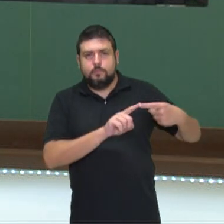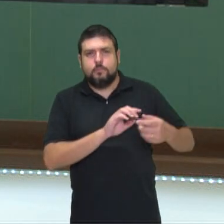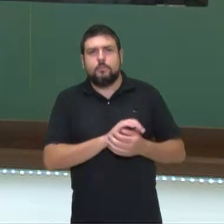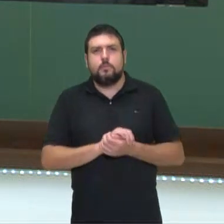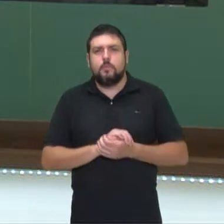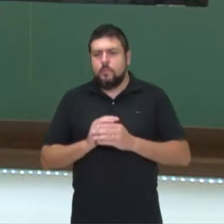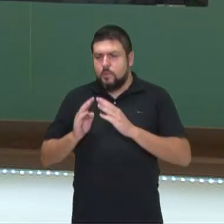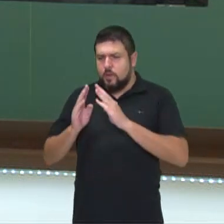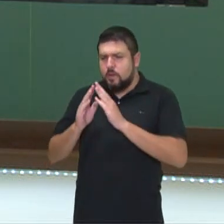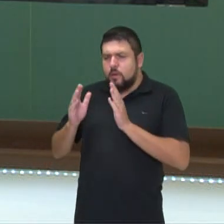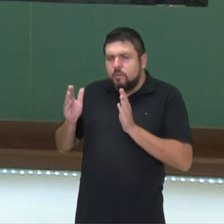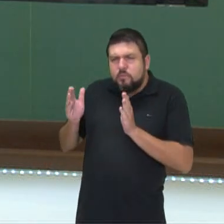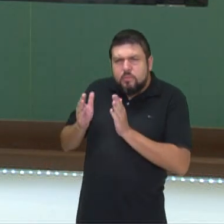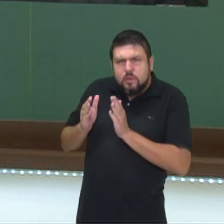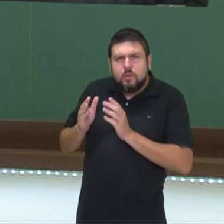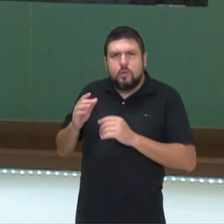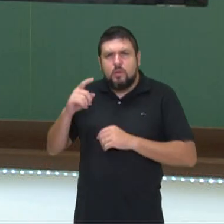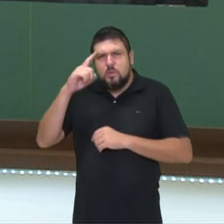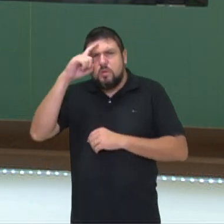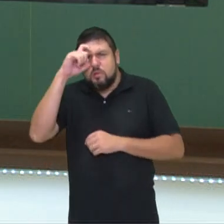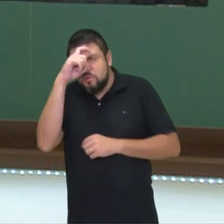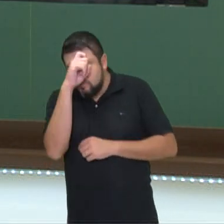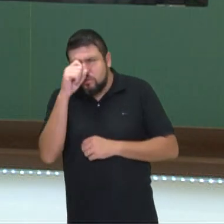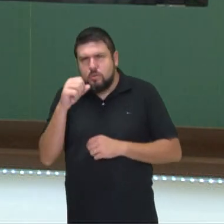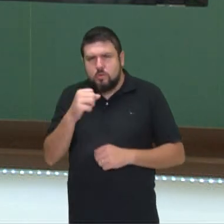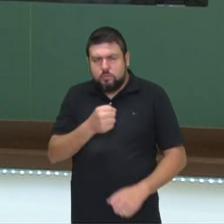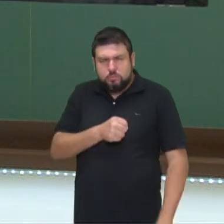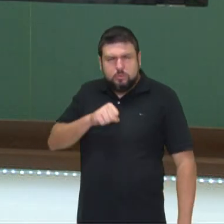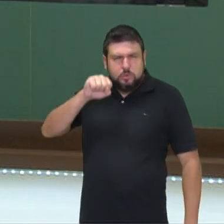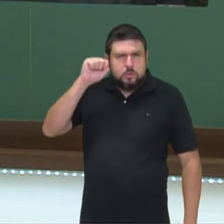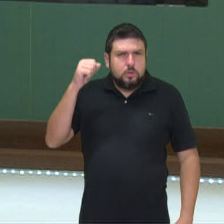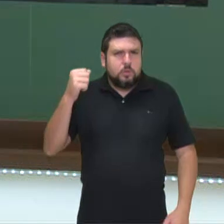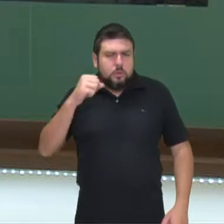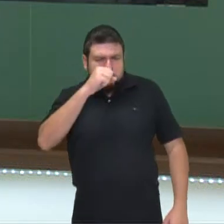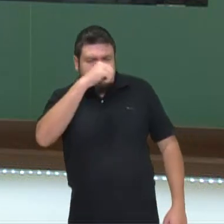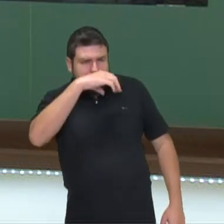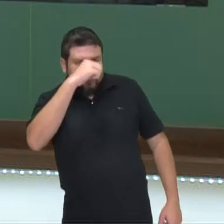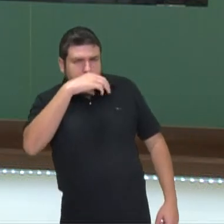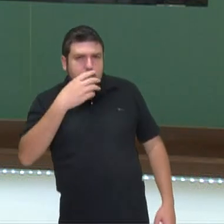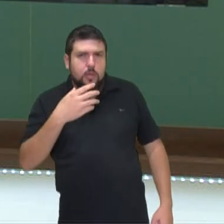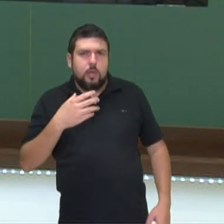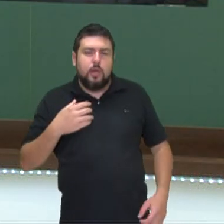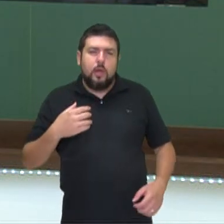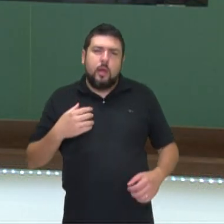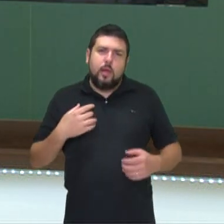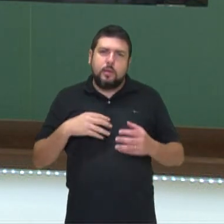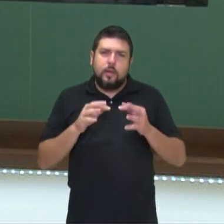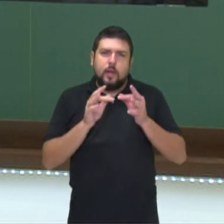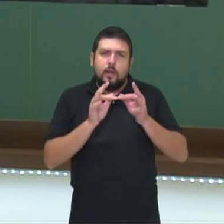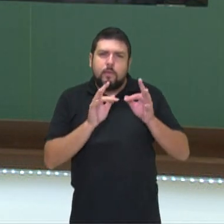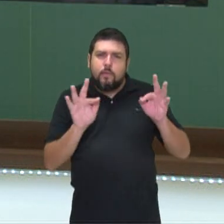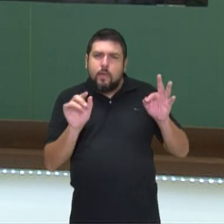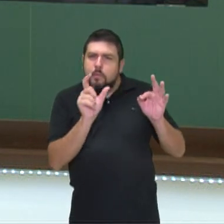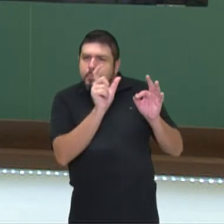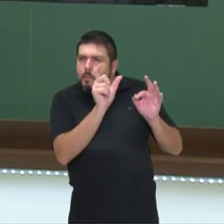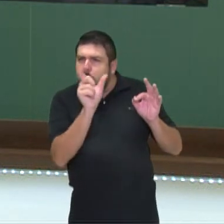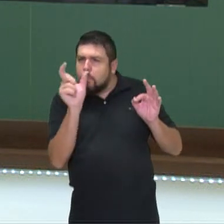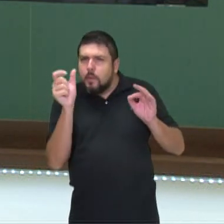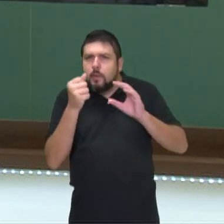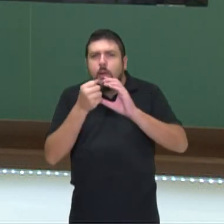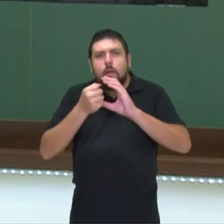Pequena, difícil, rebeldes, desumanos e antissociais. São as características que temos nessas